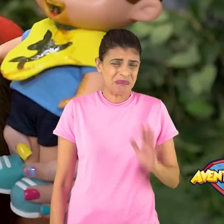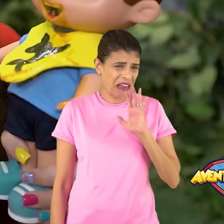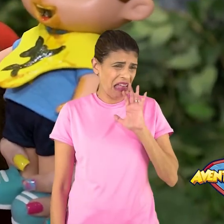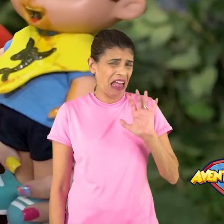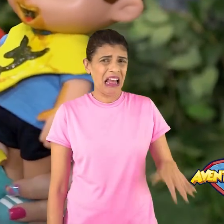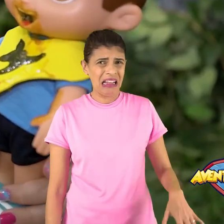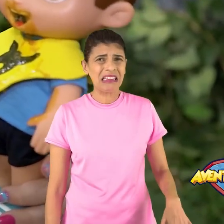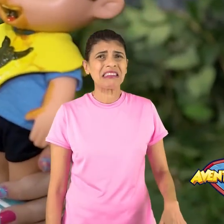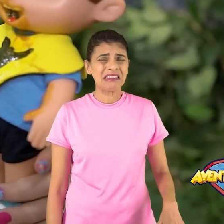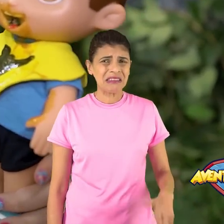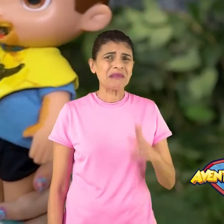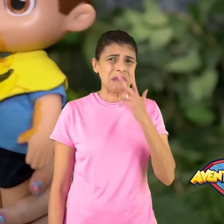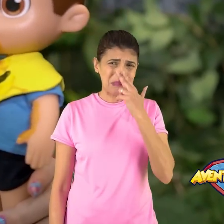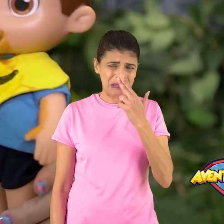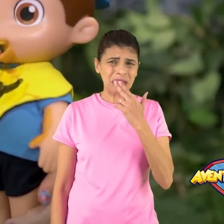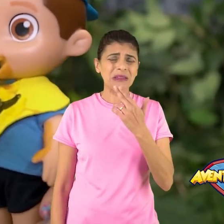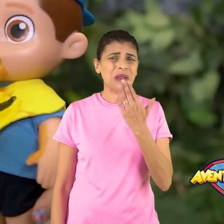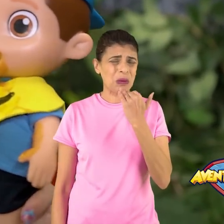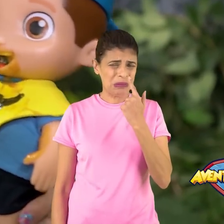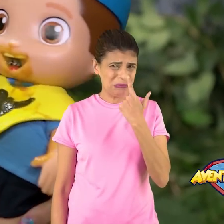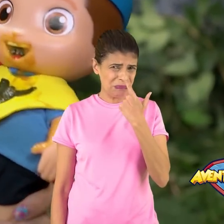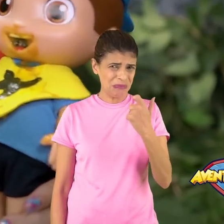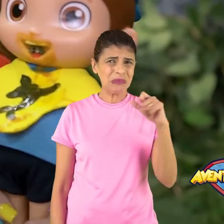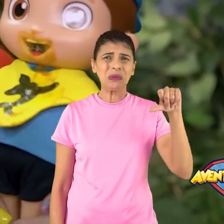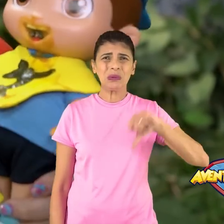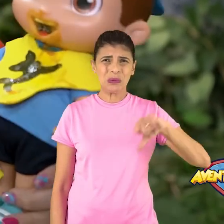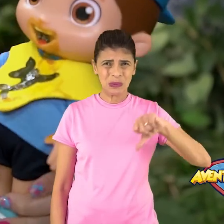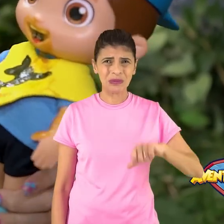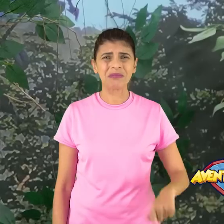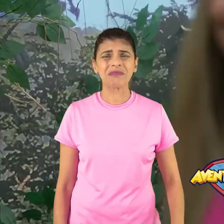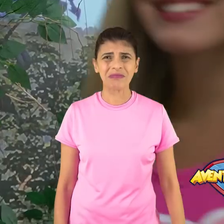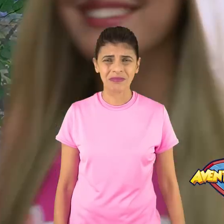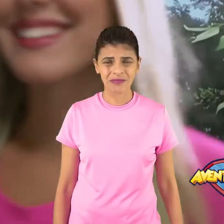Eca! Eu acho que a comida estragou mesmo.